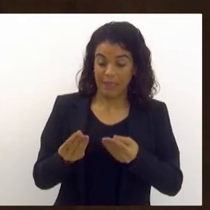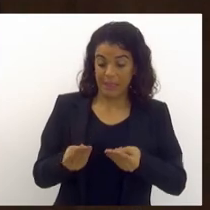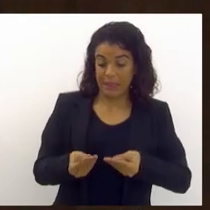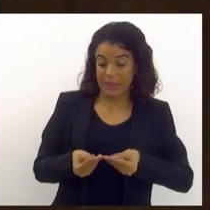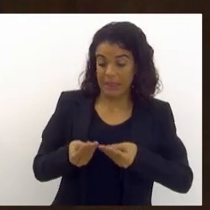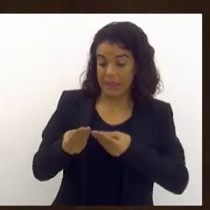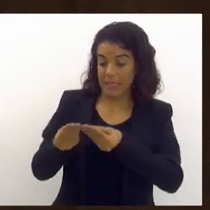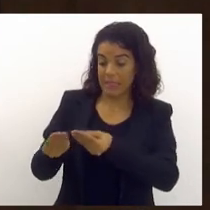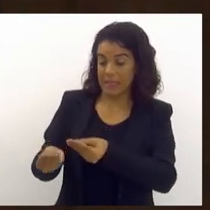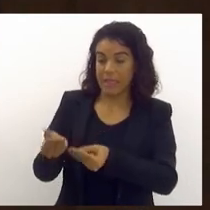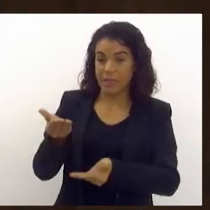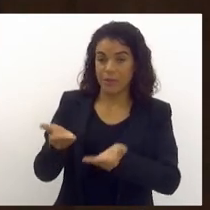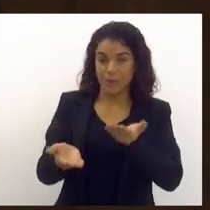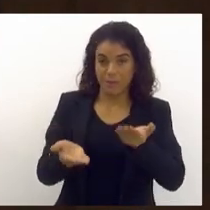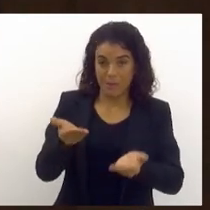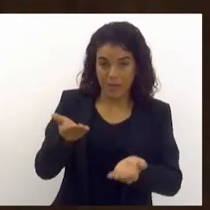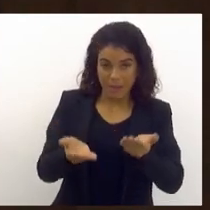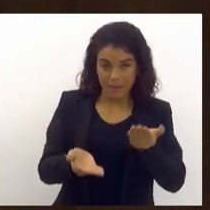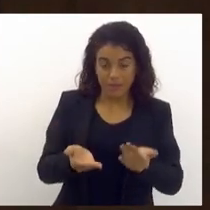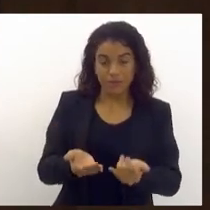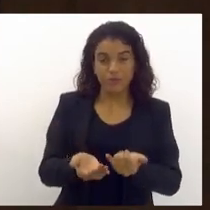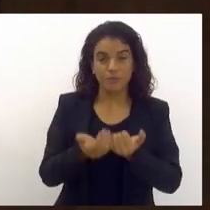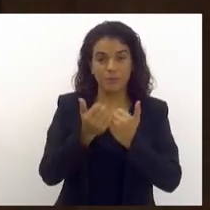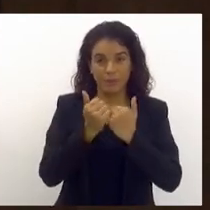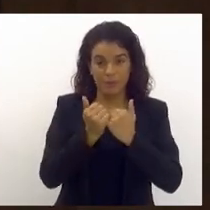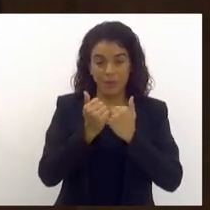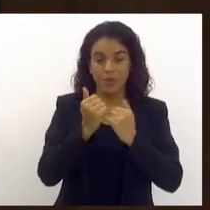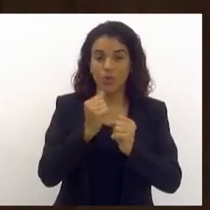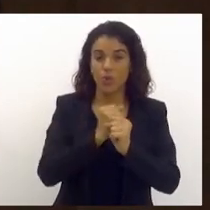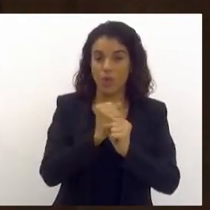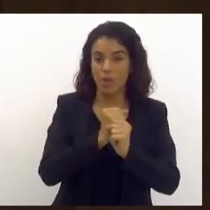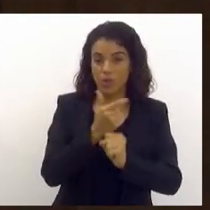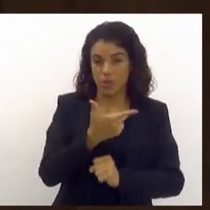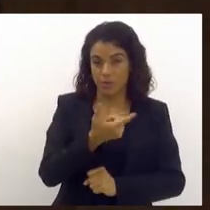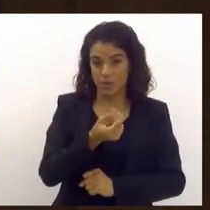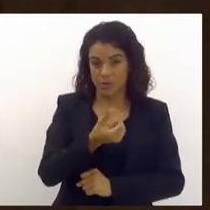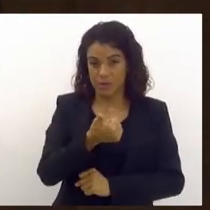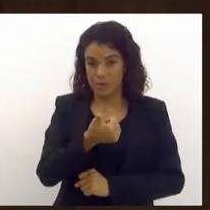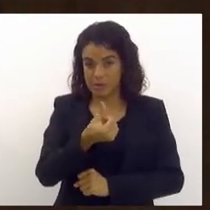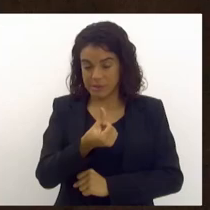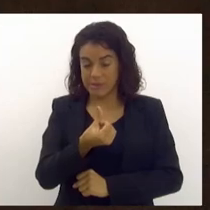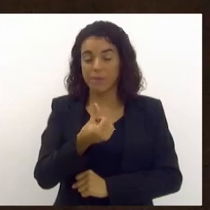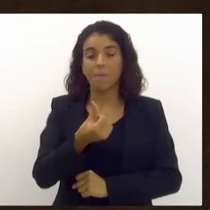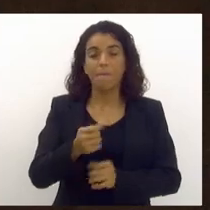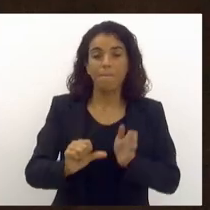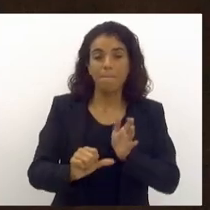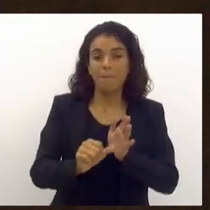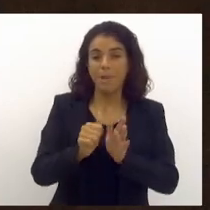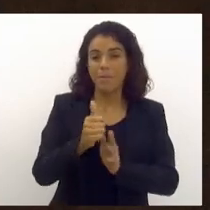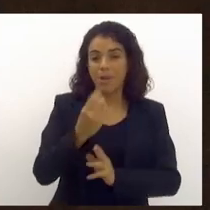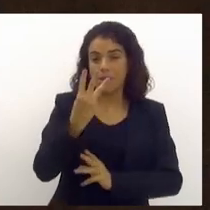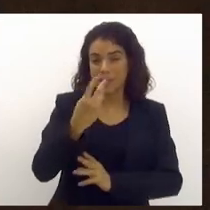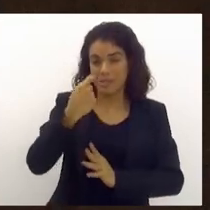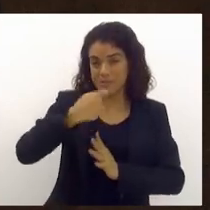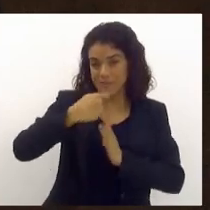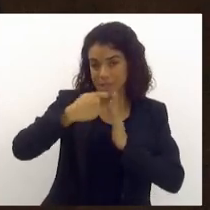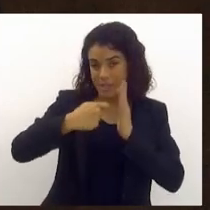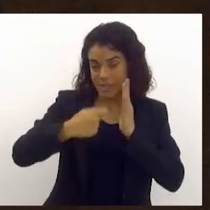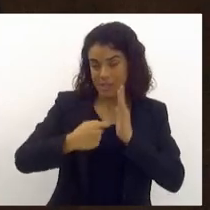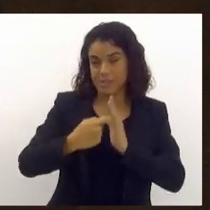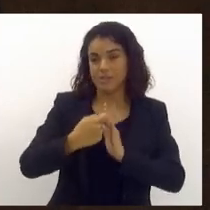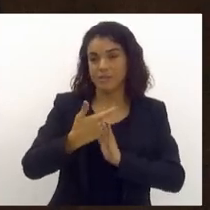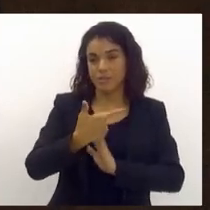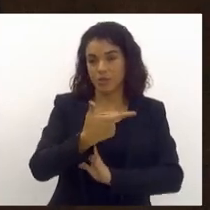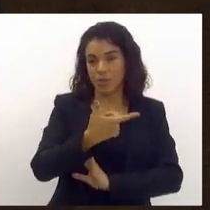a partir da entrega do balanço patrimonial de 2016, que é no primeiro trimestre de 2017,